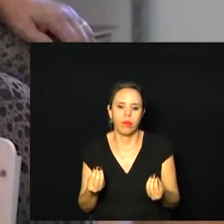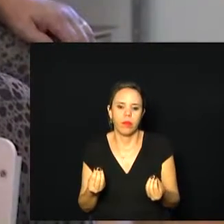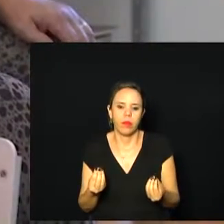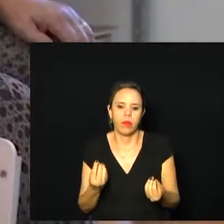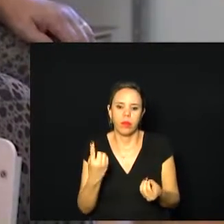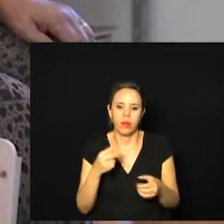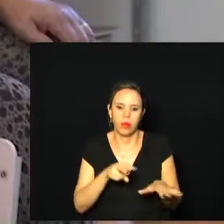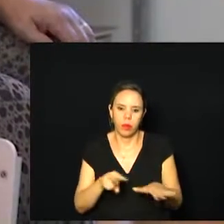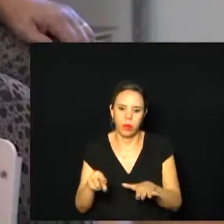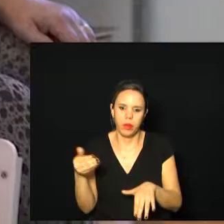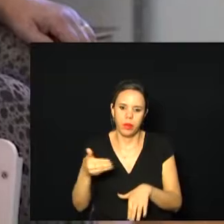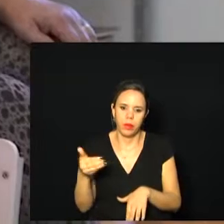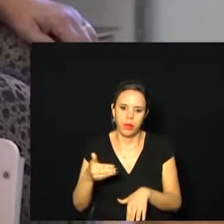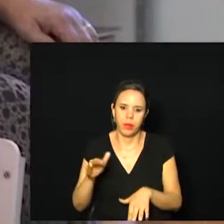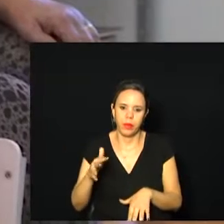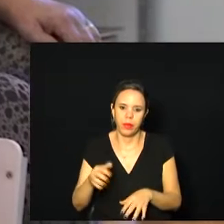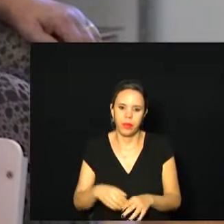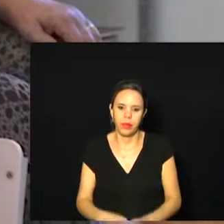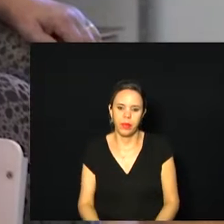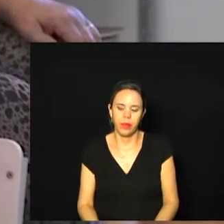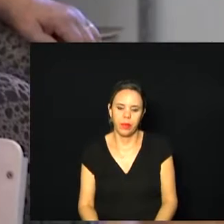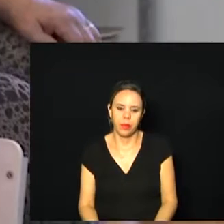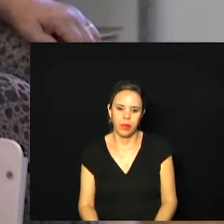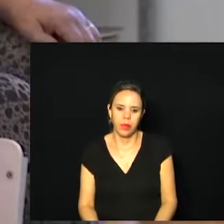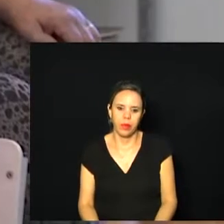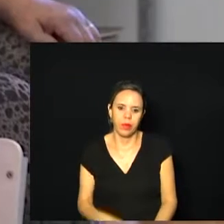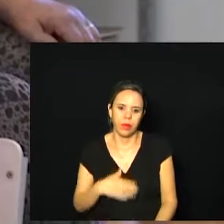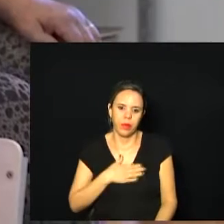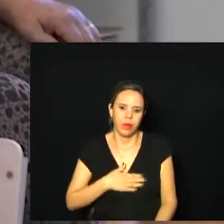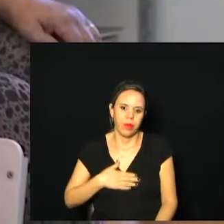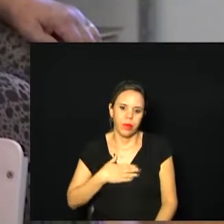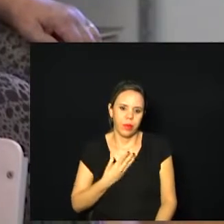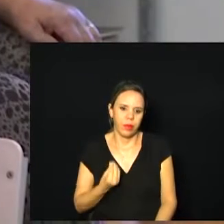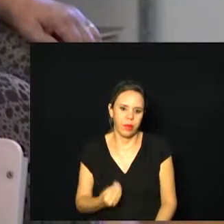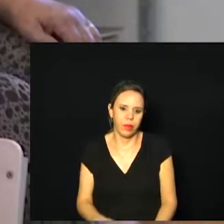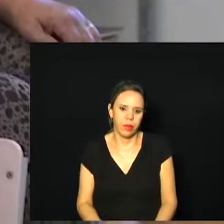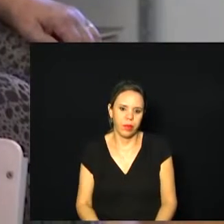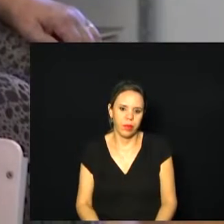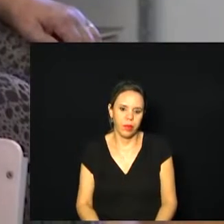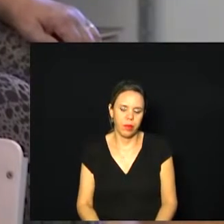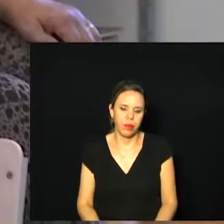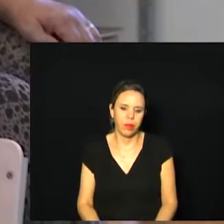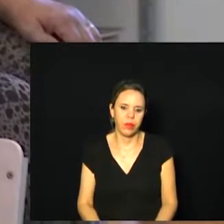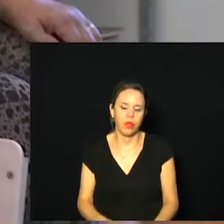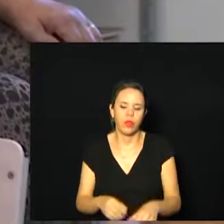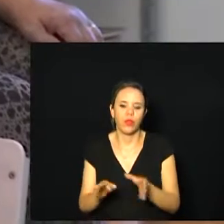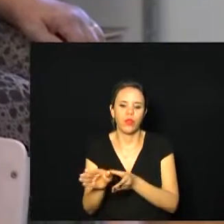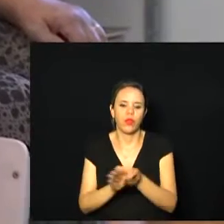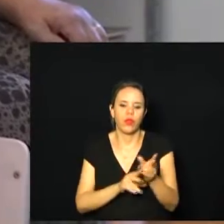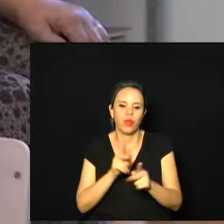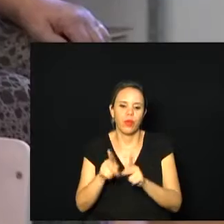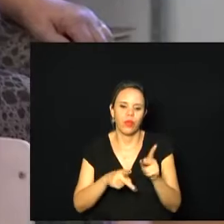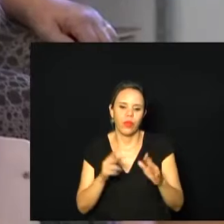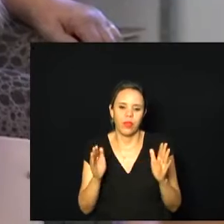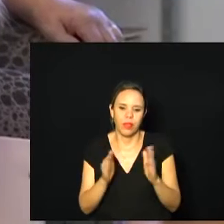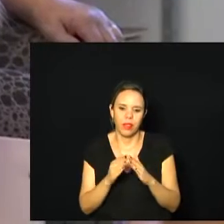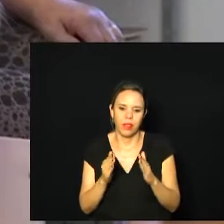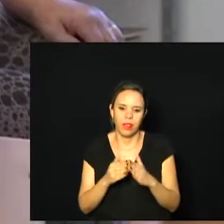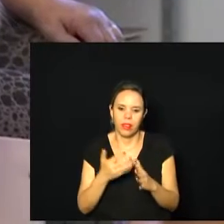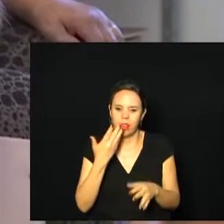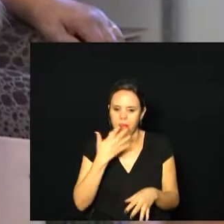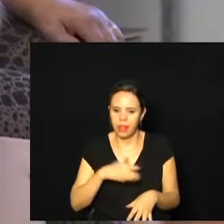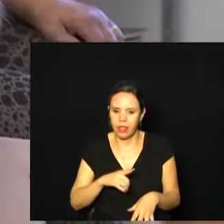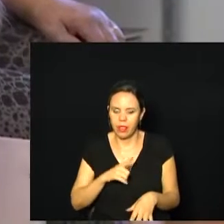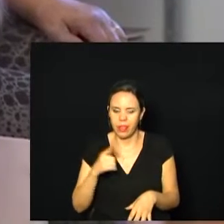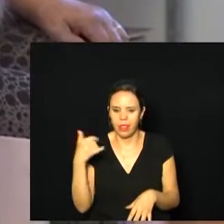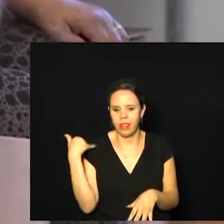vez por semana, mais ou menos. Gosta bastante. Uhum. O que você indicaria para o pessoal que está em casa, a criançada que